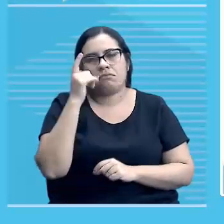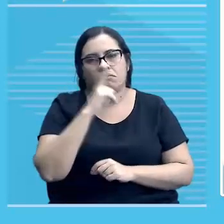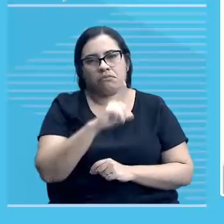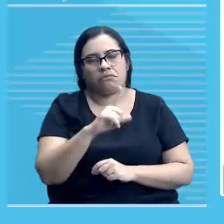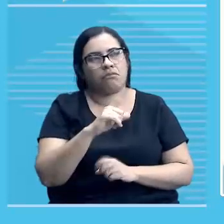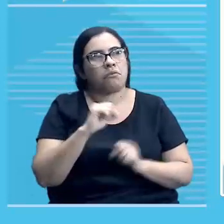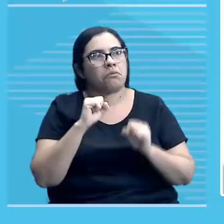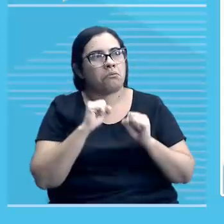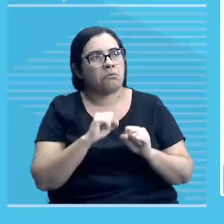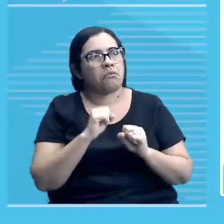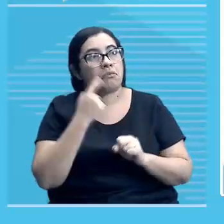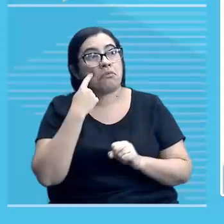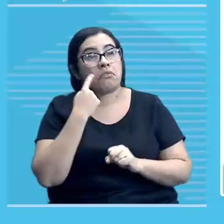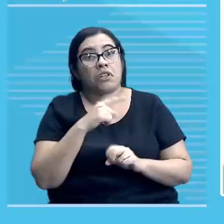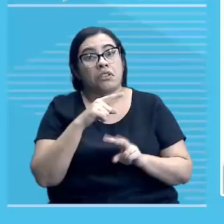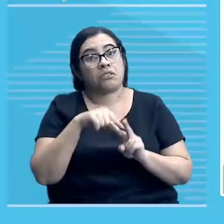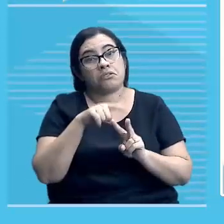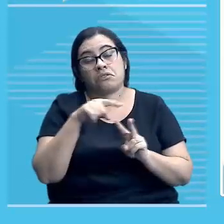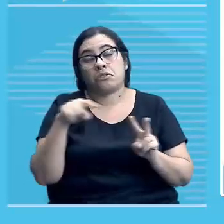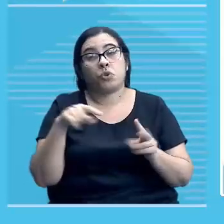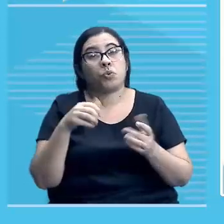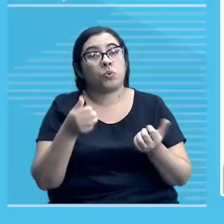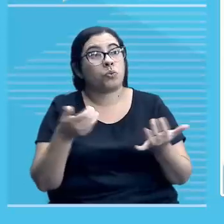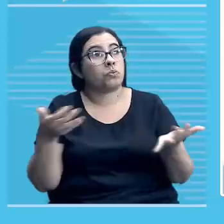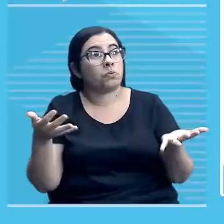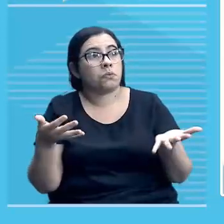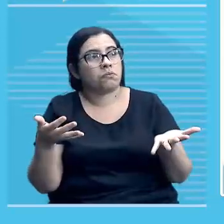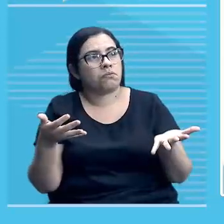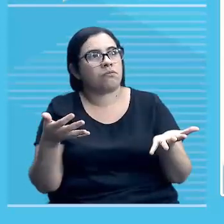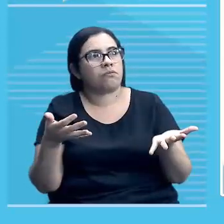a raiz. Quem são as raízes dessa equação?